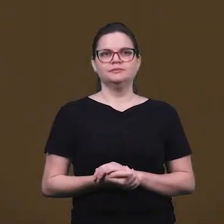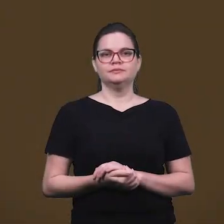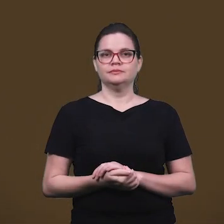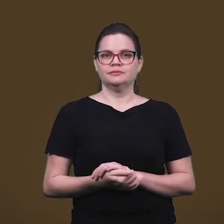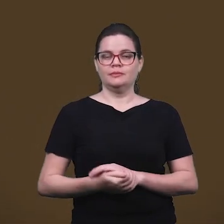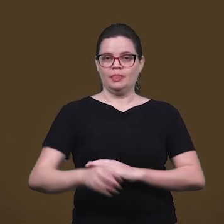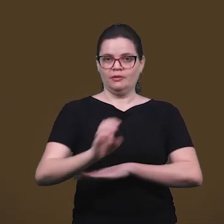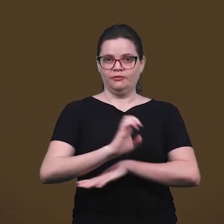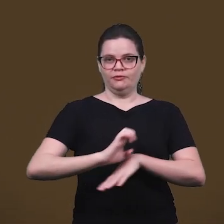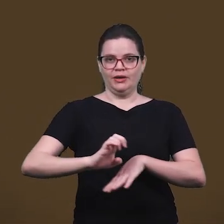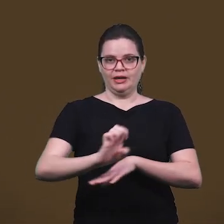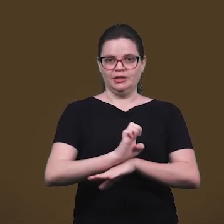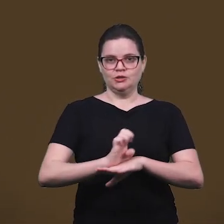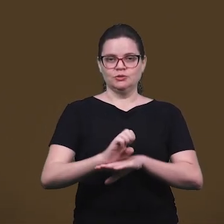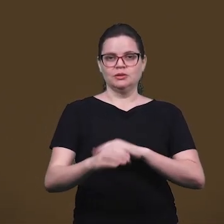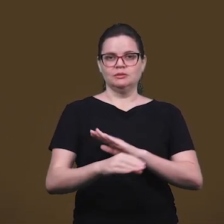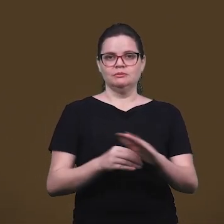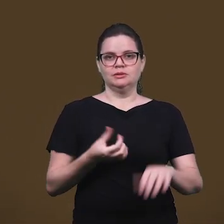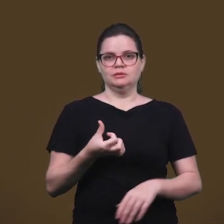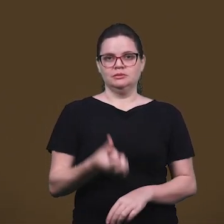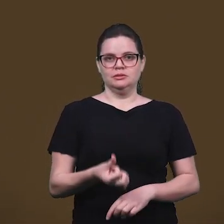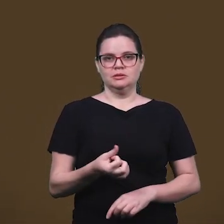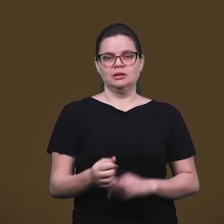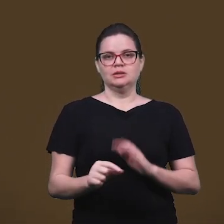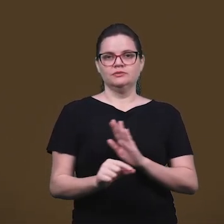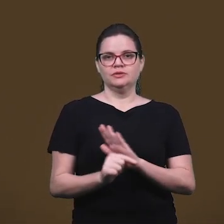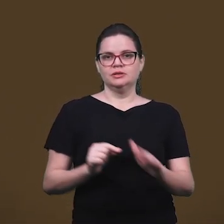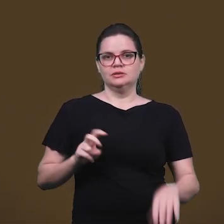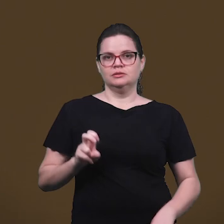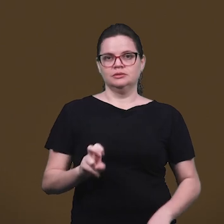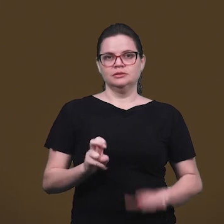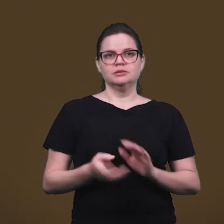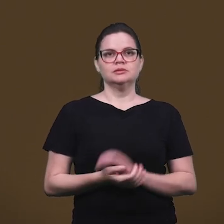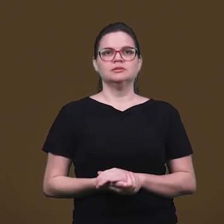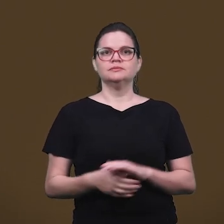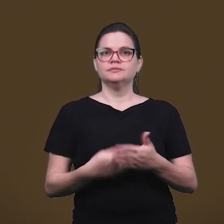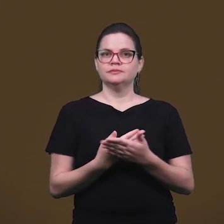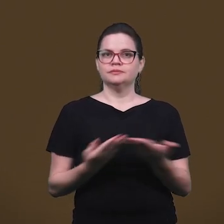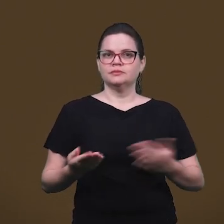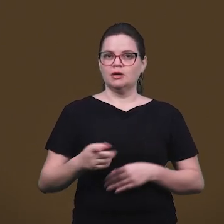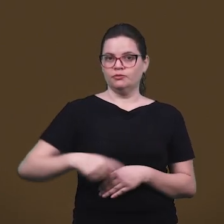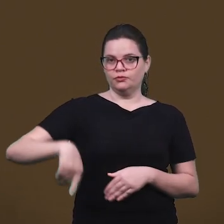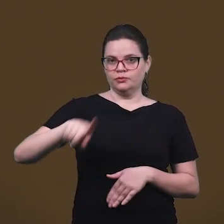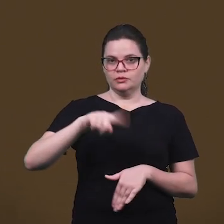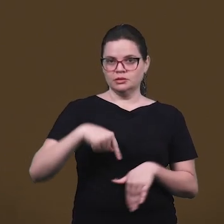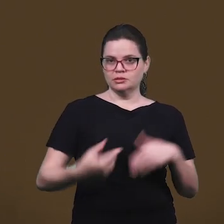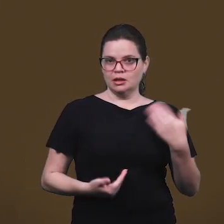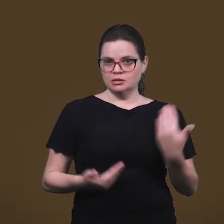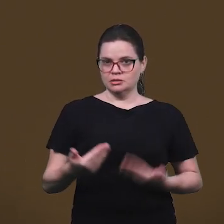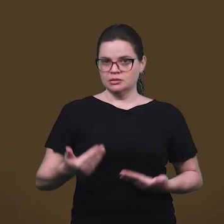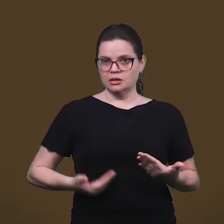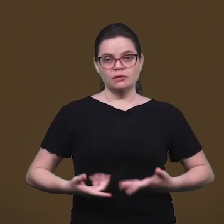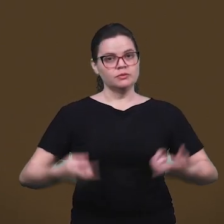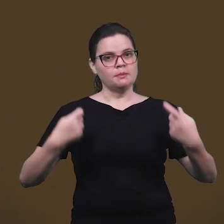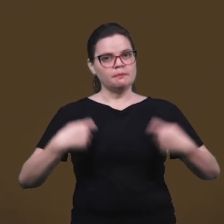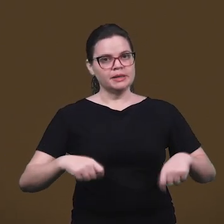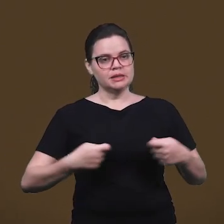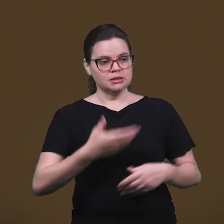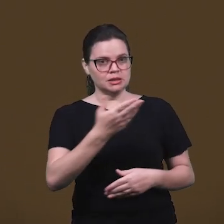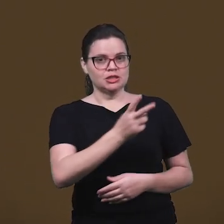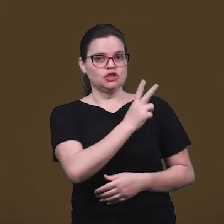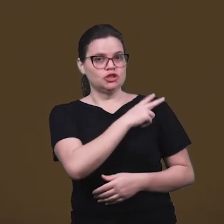aos Efésios, capítulo 6, versículo 5, diz assim: Vós, servos, obedecei a vossos